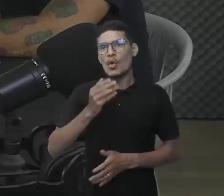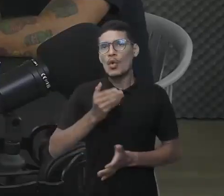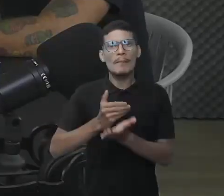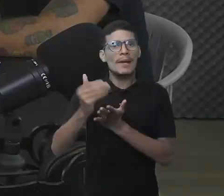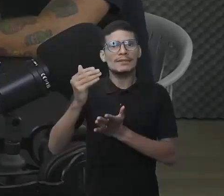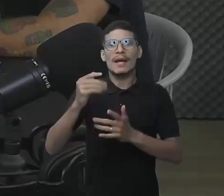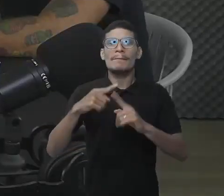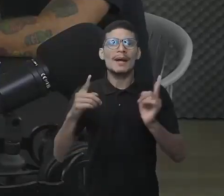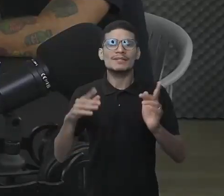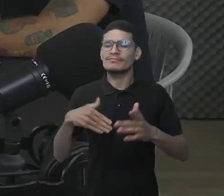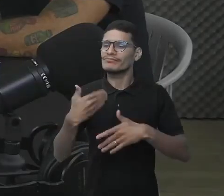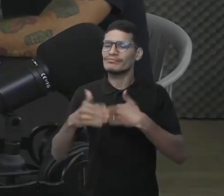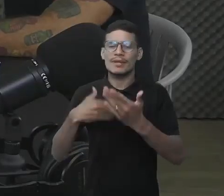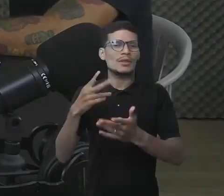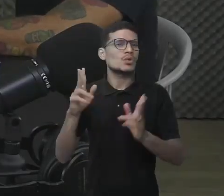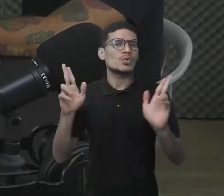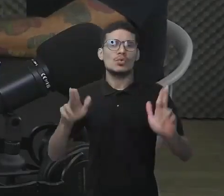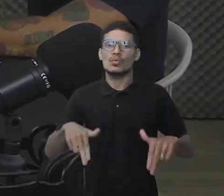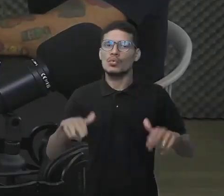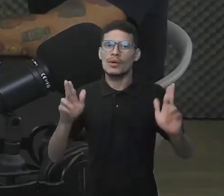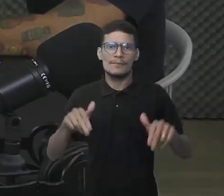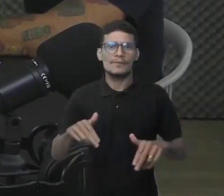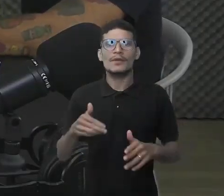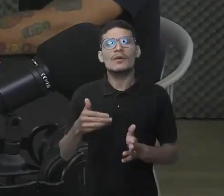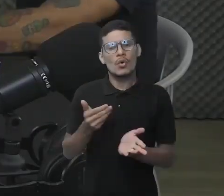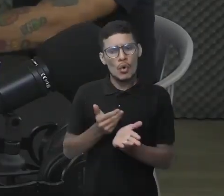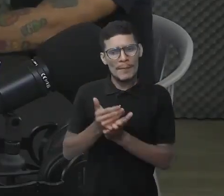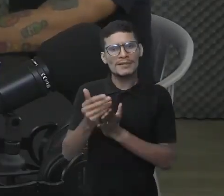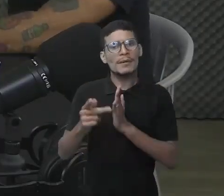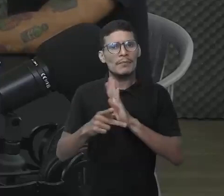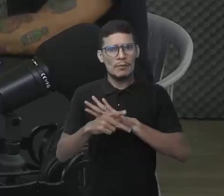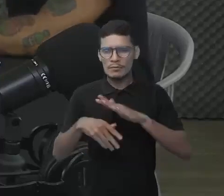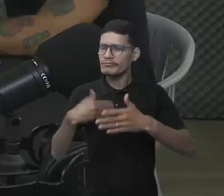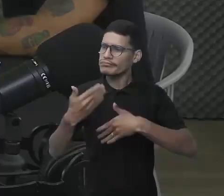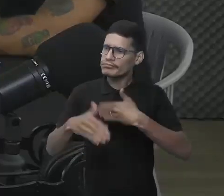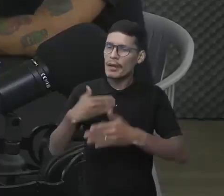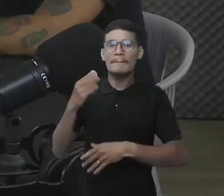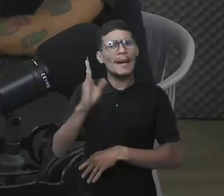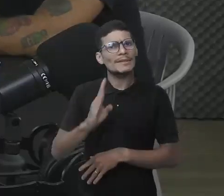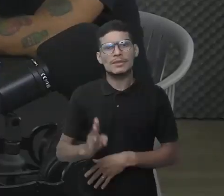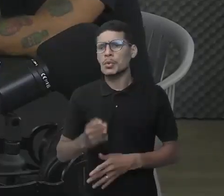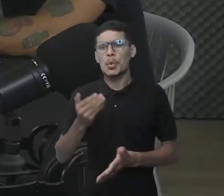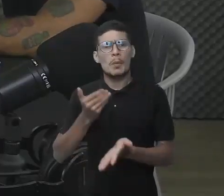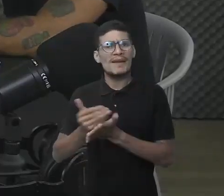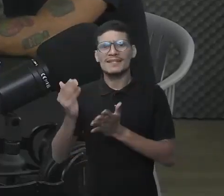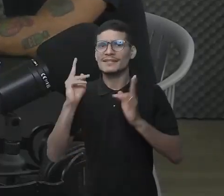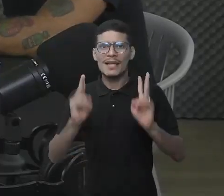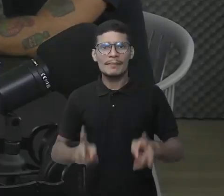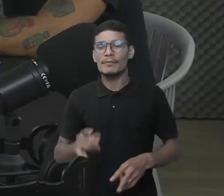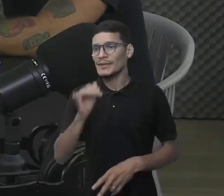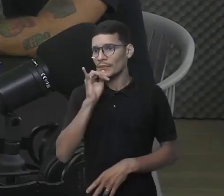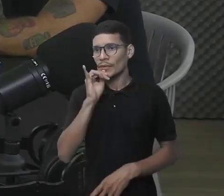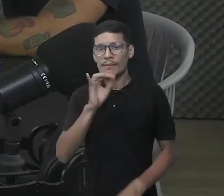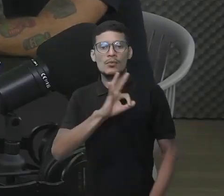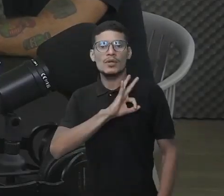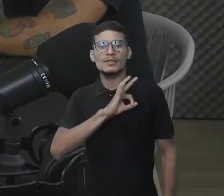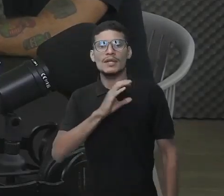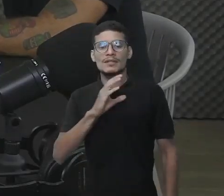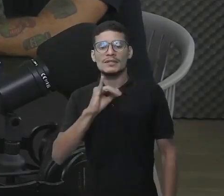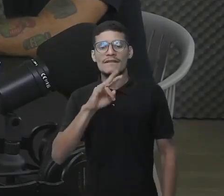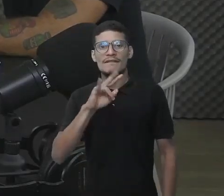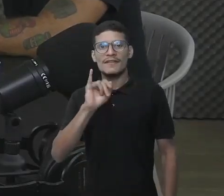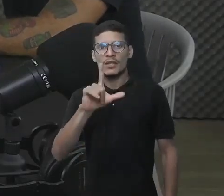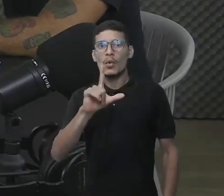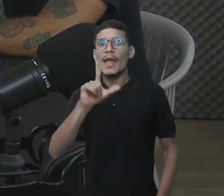ele não desenvolve. É pioneiro para o Brasil. Por exemplo, a Polícia Civil de Pernambuco foi a primeira a